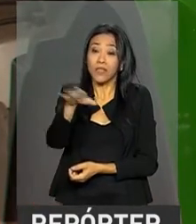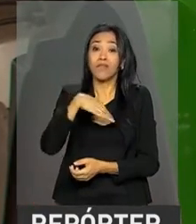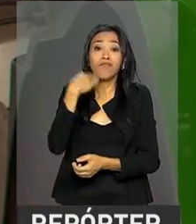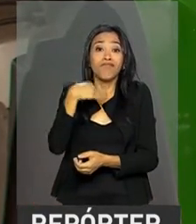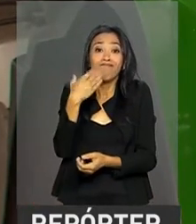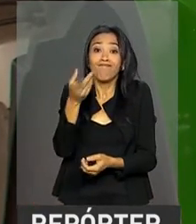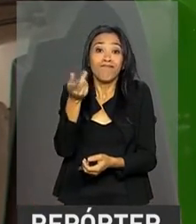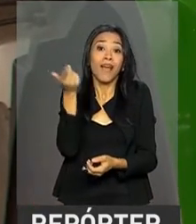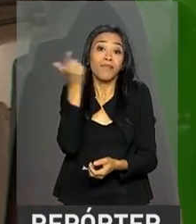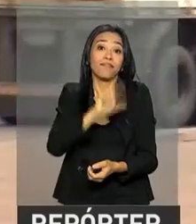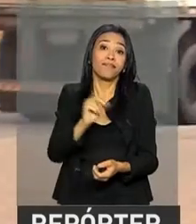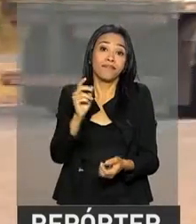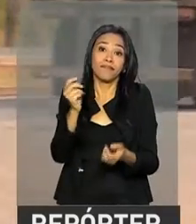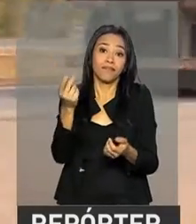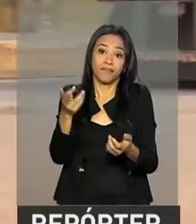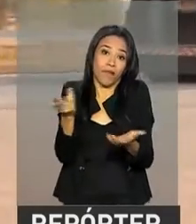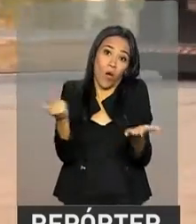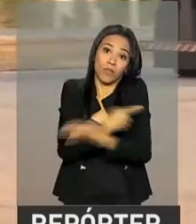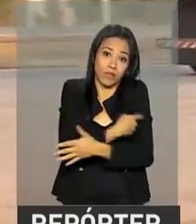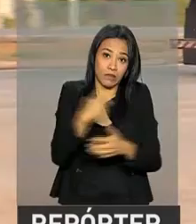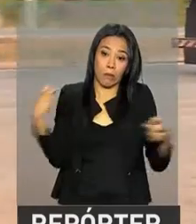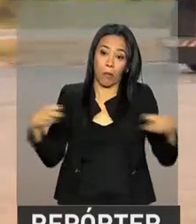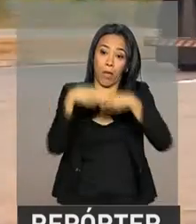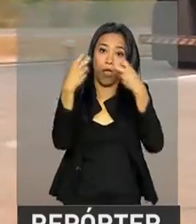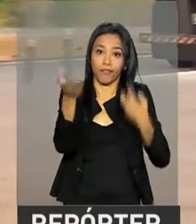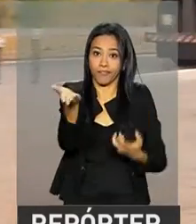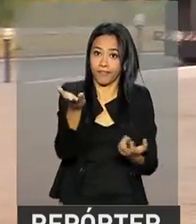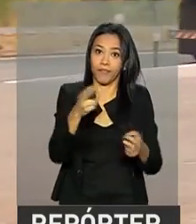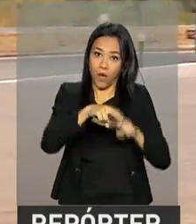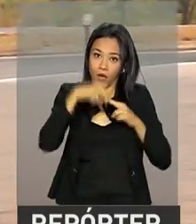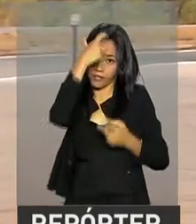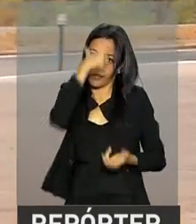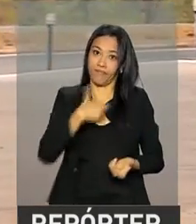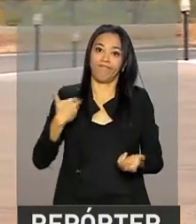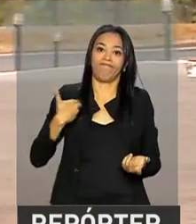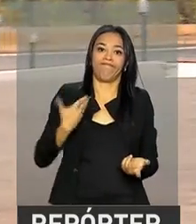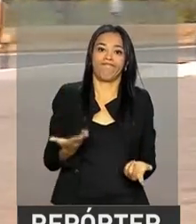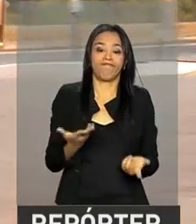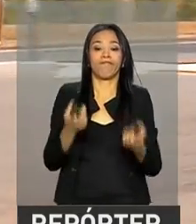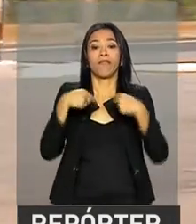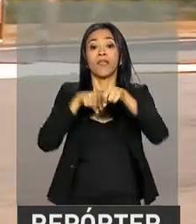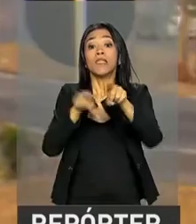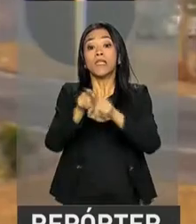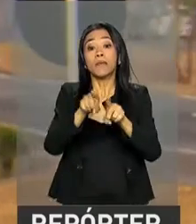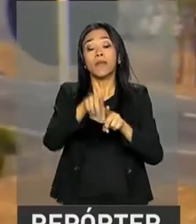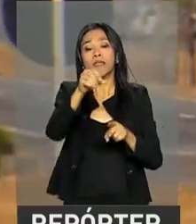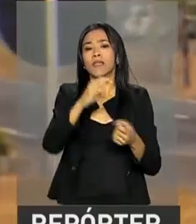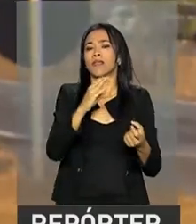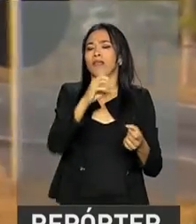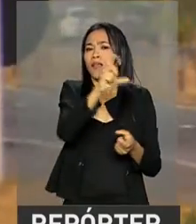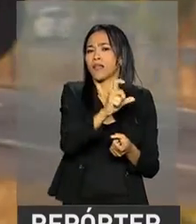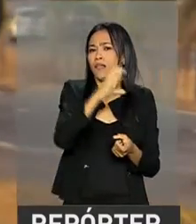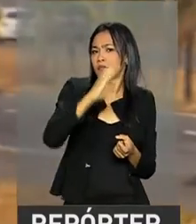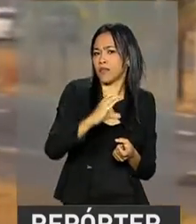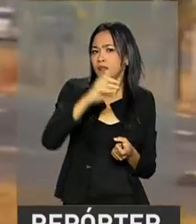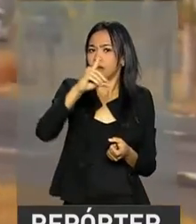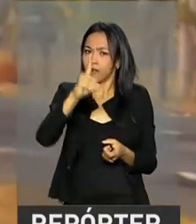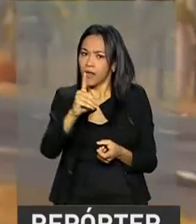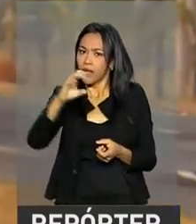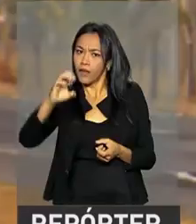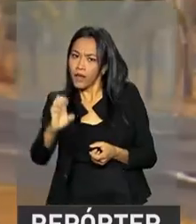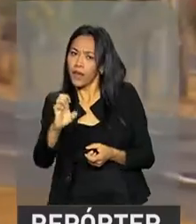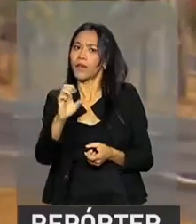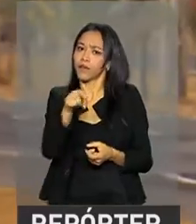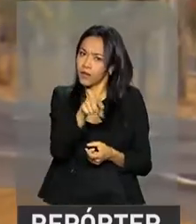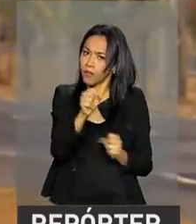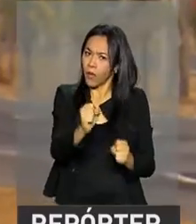na tragédia quando acontece há cerca de um ano começou a valer a exigência para que motoristas das categorias c d e e atos